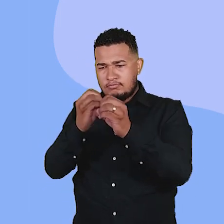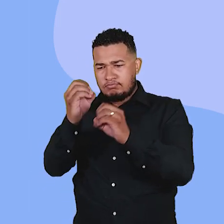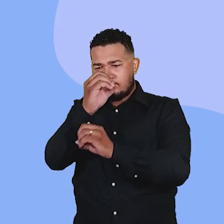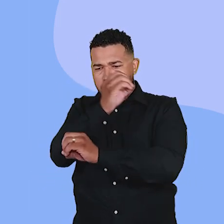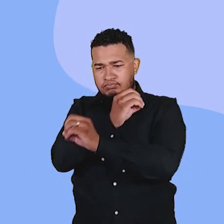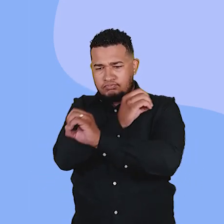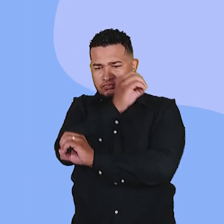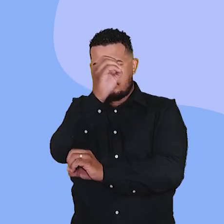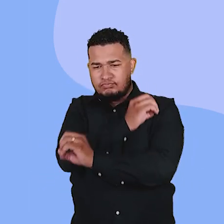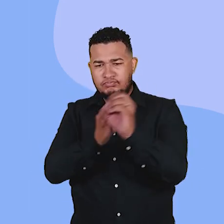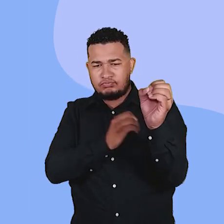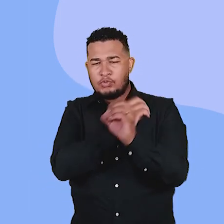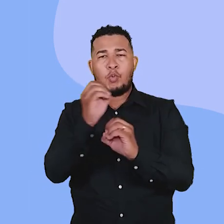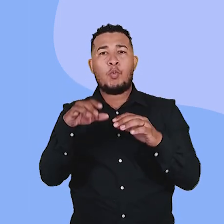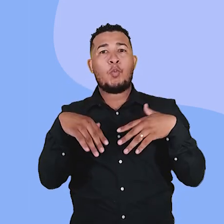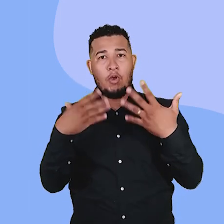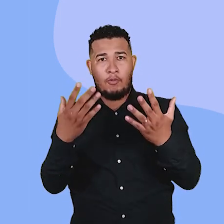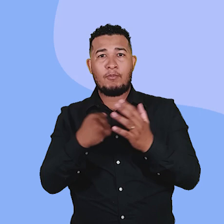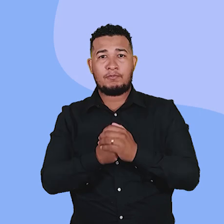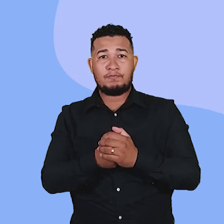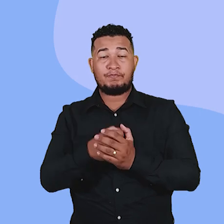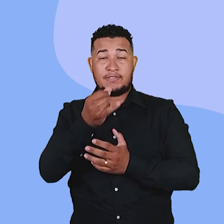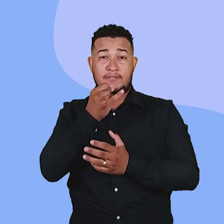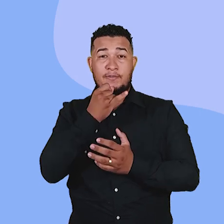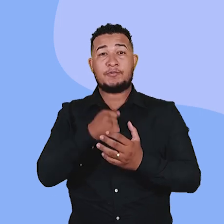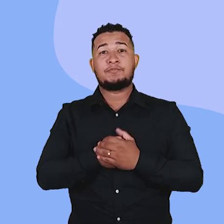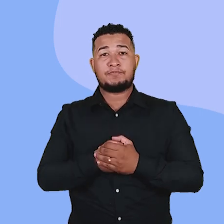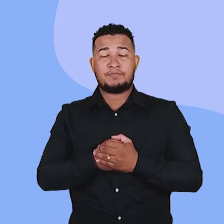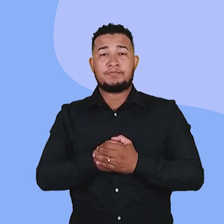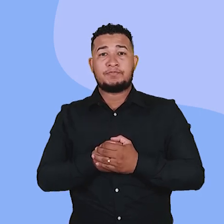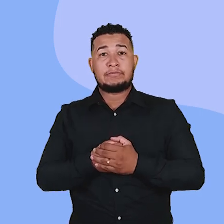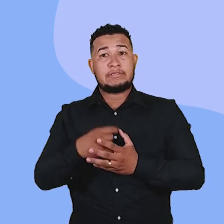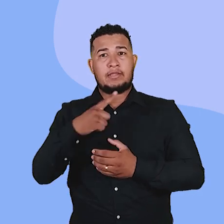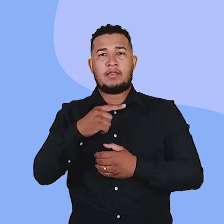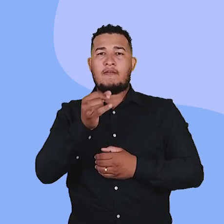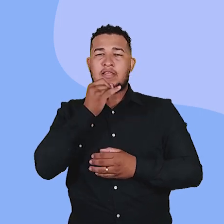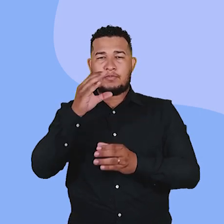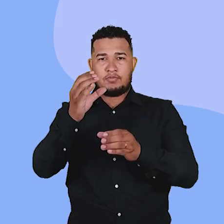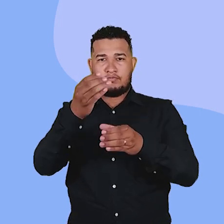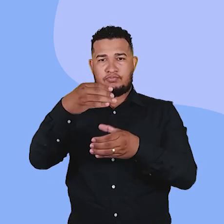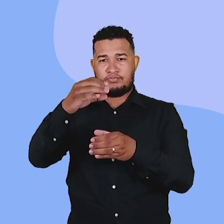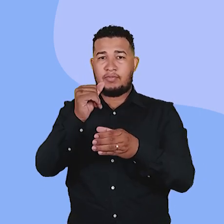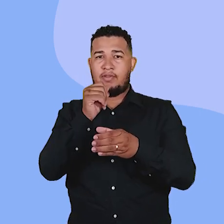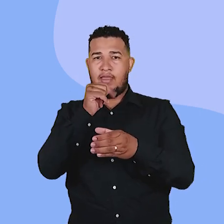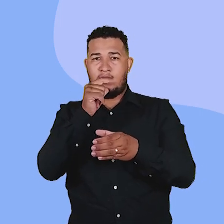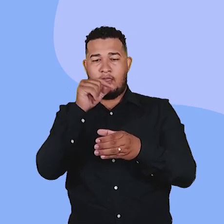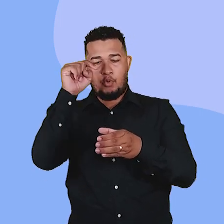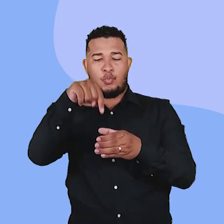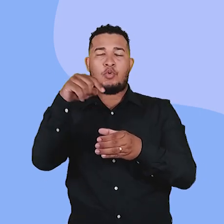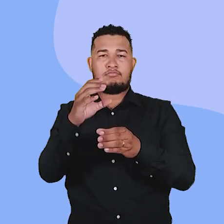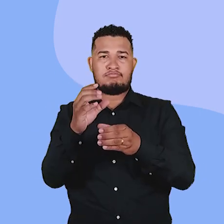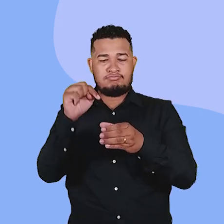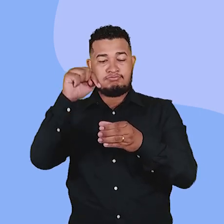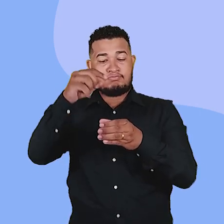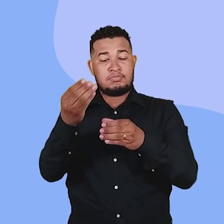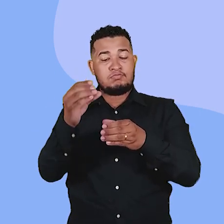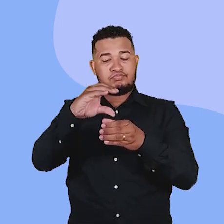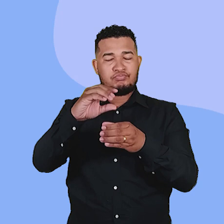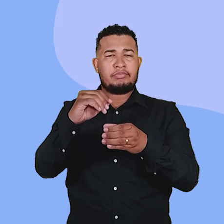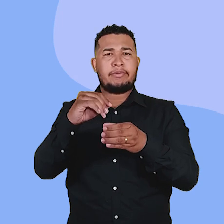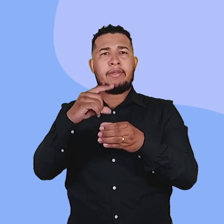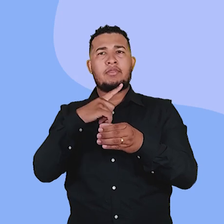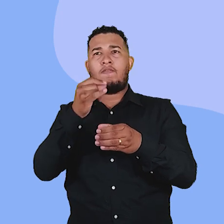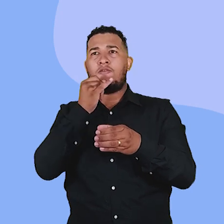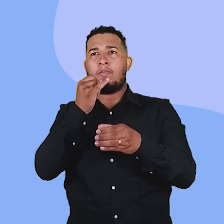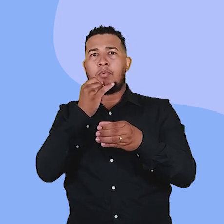suas moléculas. Então vamos para o nosso exemplo. Aqui eu tenho a água em um recipiente e eu coloco